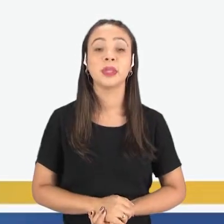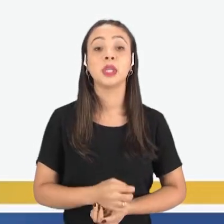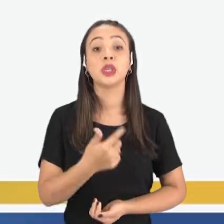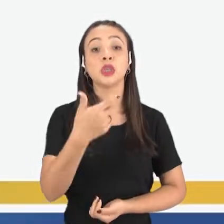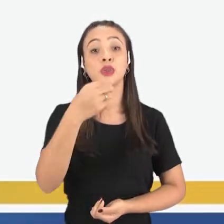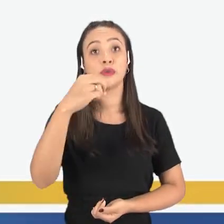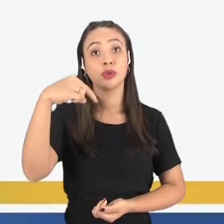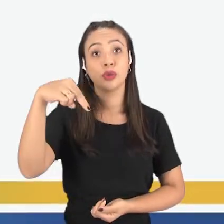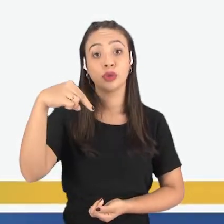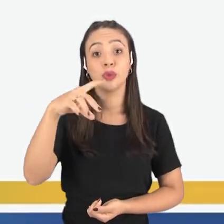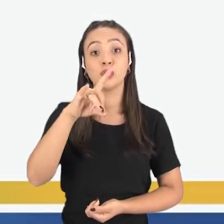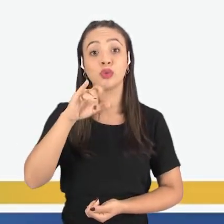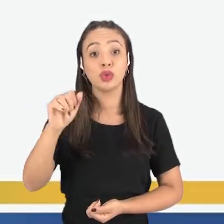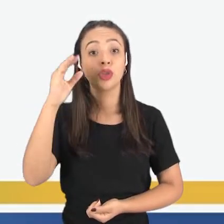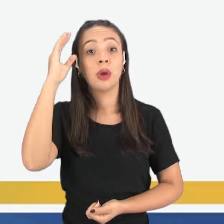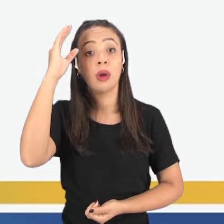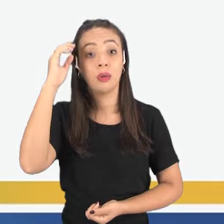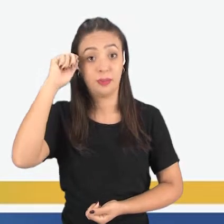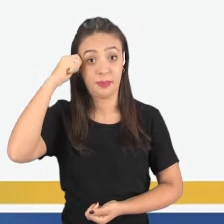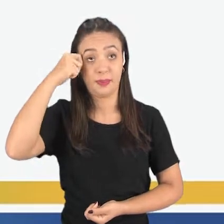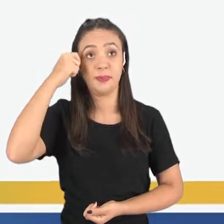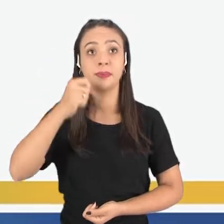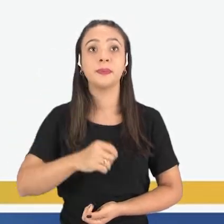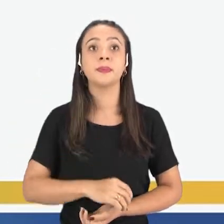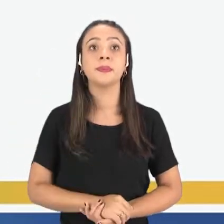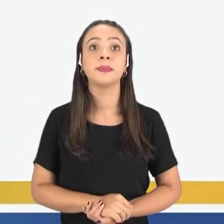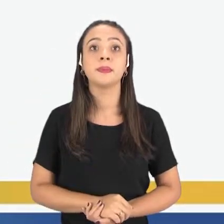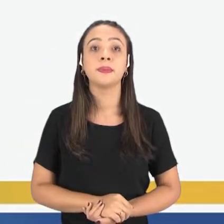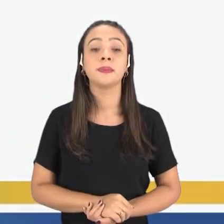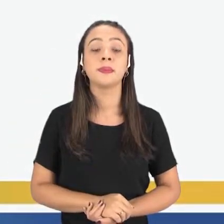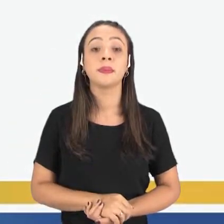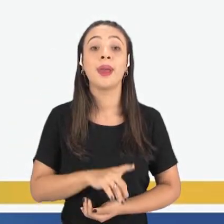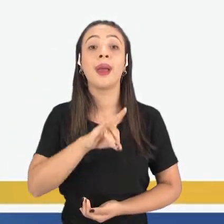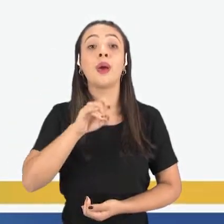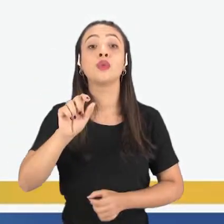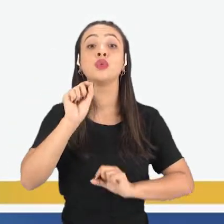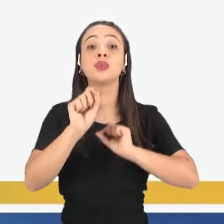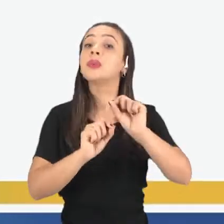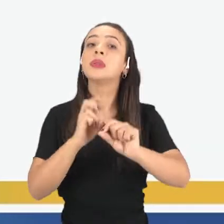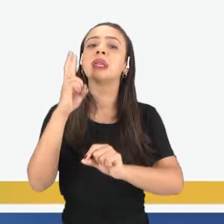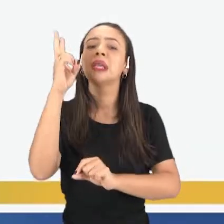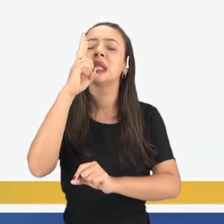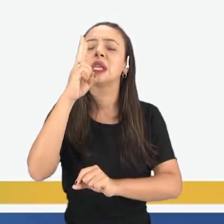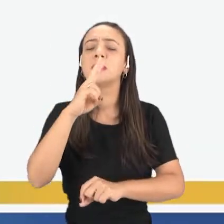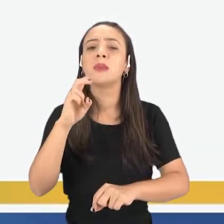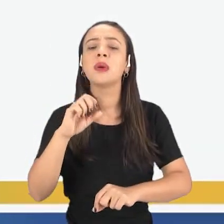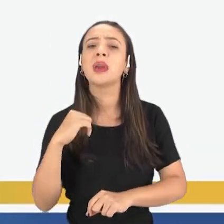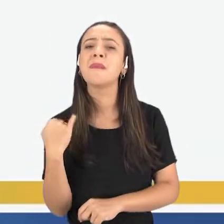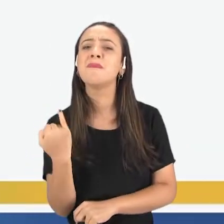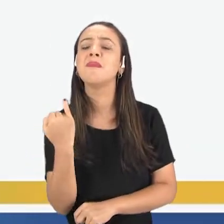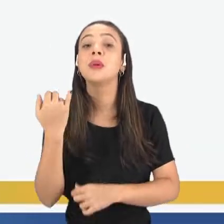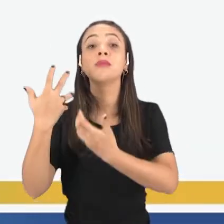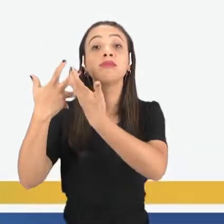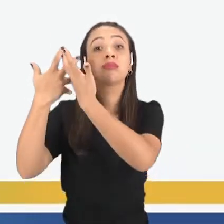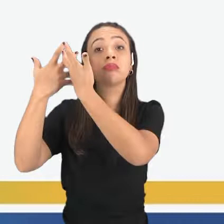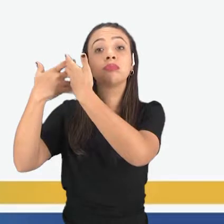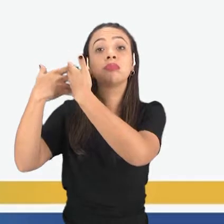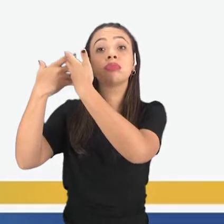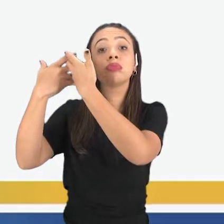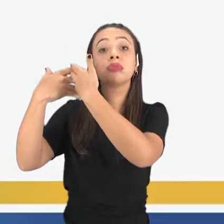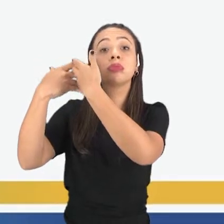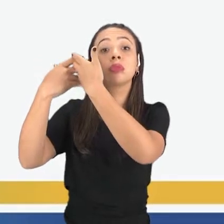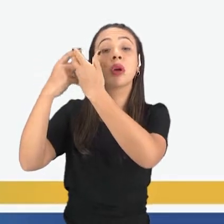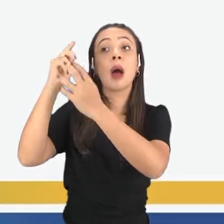20 de novembro, Dia da Consciência Negra. O Dia da Consciência Negra relembra a importância de refletir sobre a posição